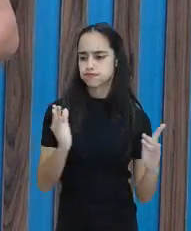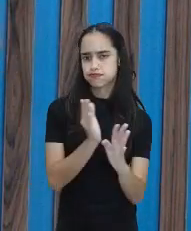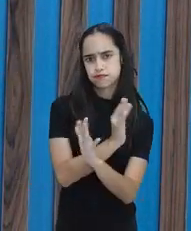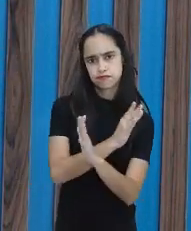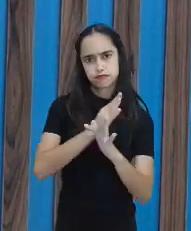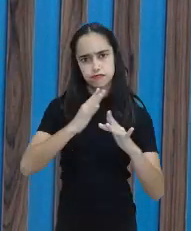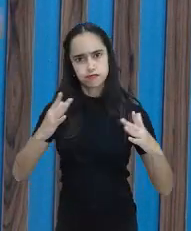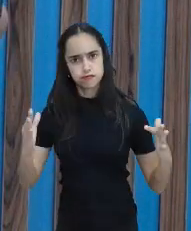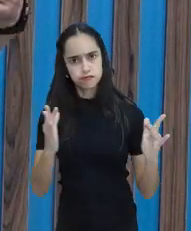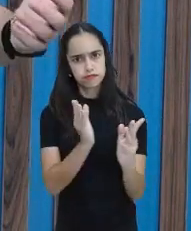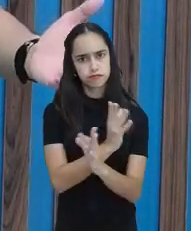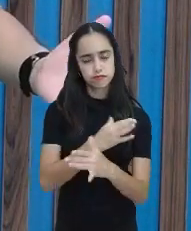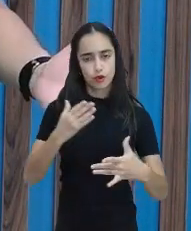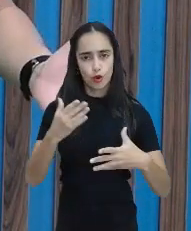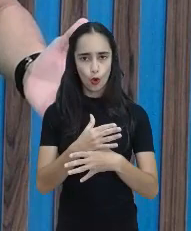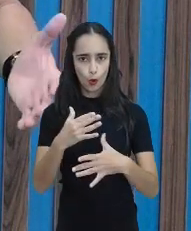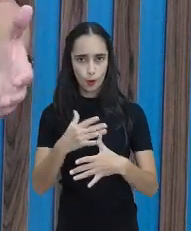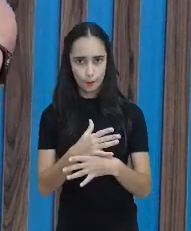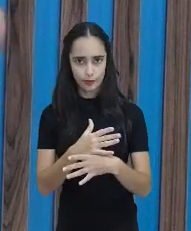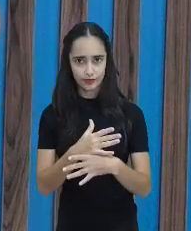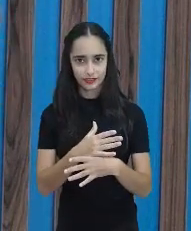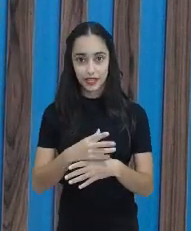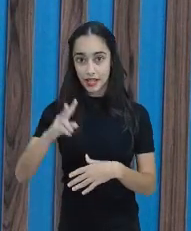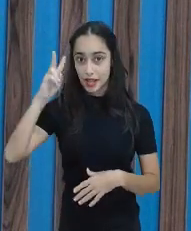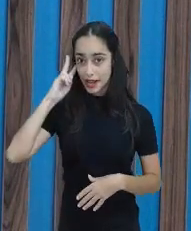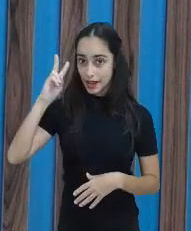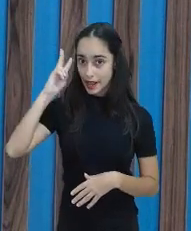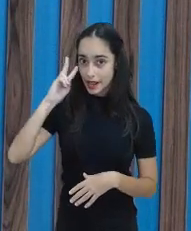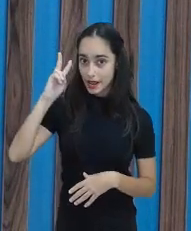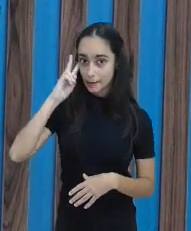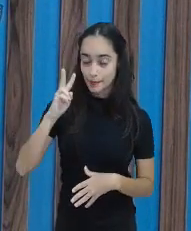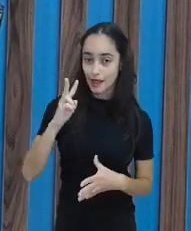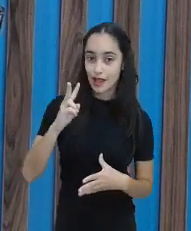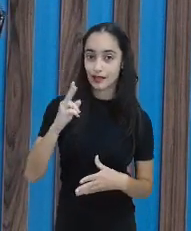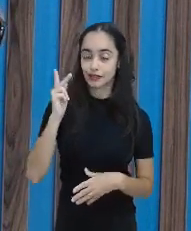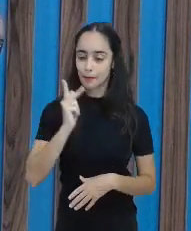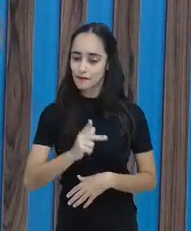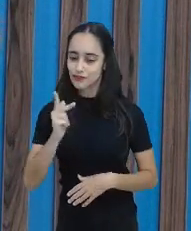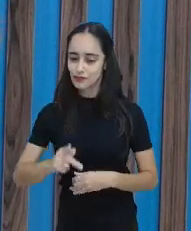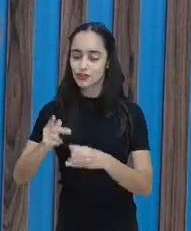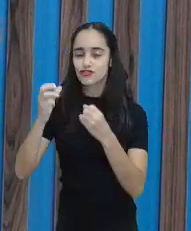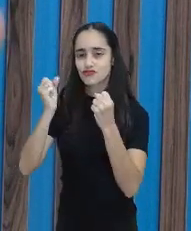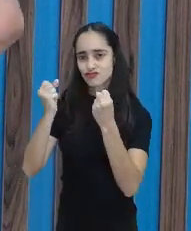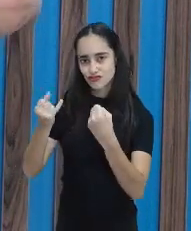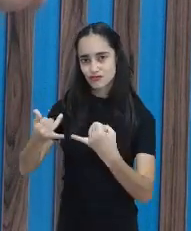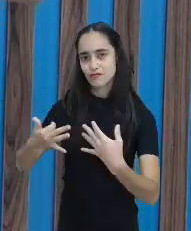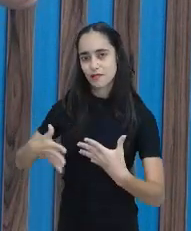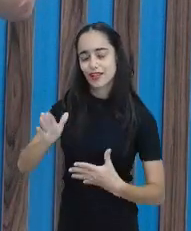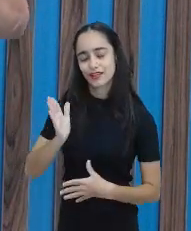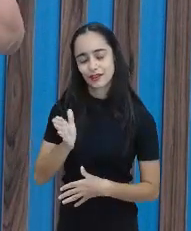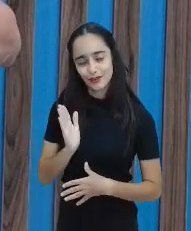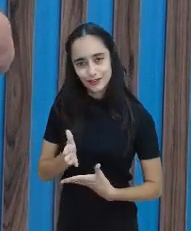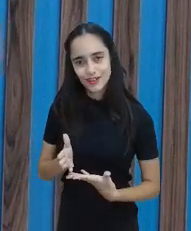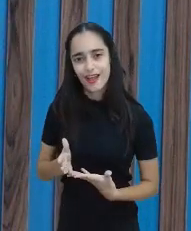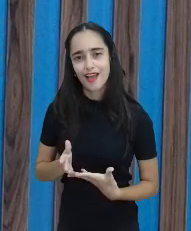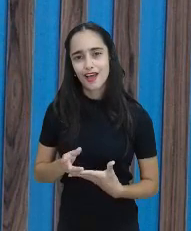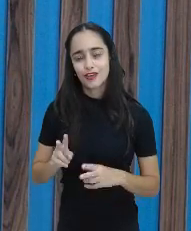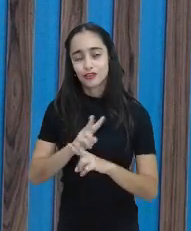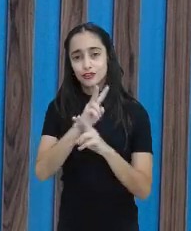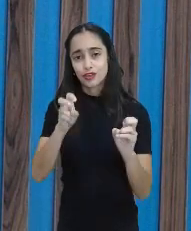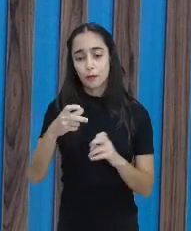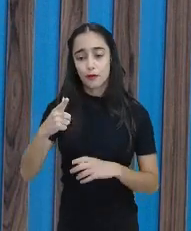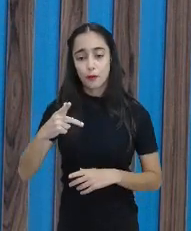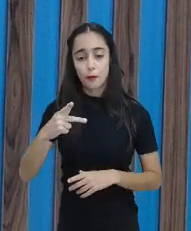Né? Lembrar que o plano diretor, que a professora vem falando, ela ainda vai continuar com essa questão do plano diretor, também prevê